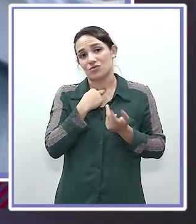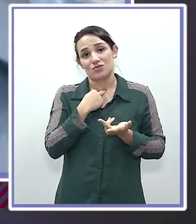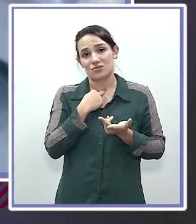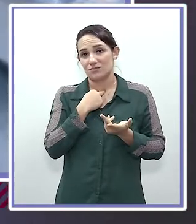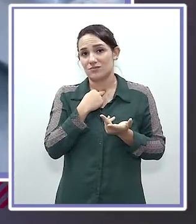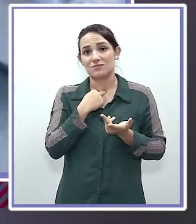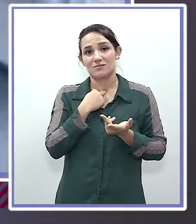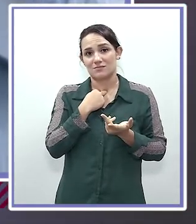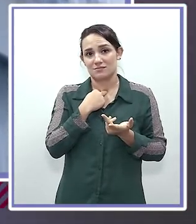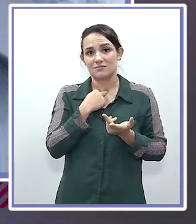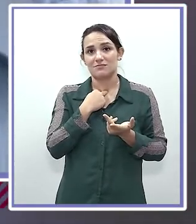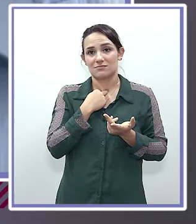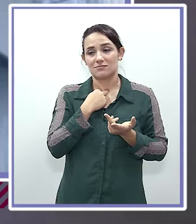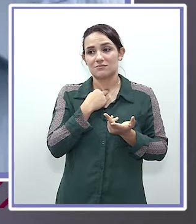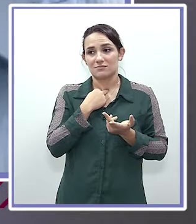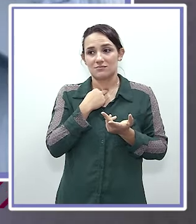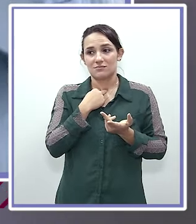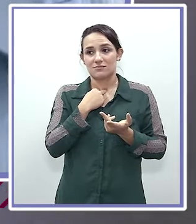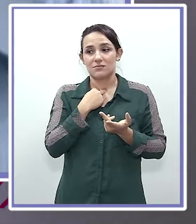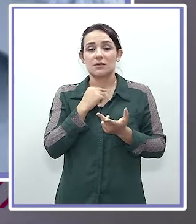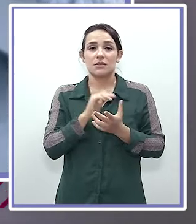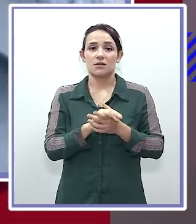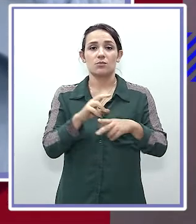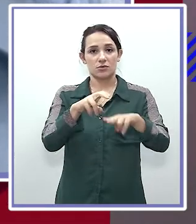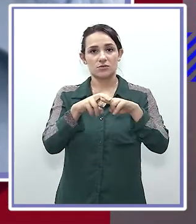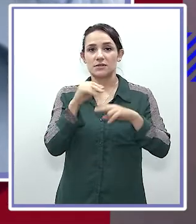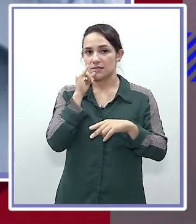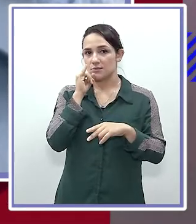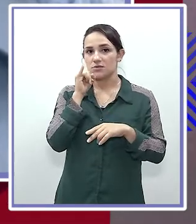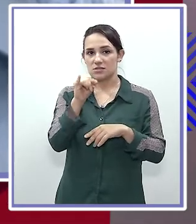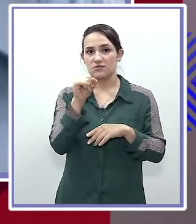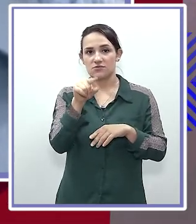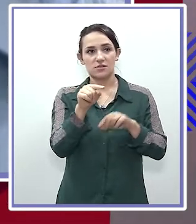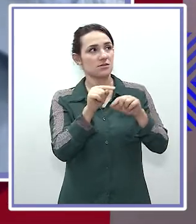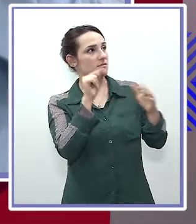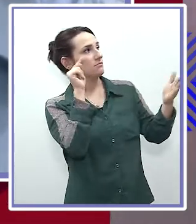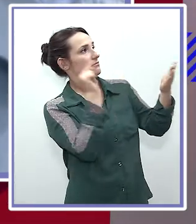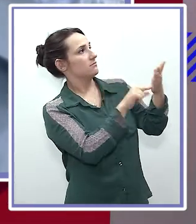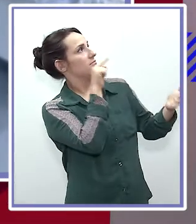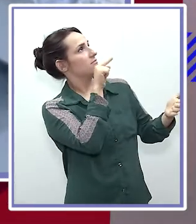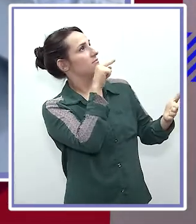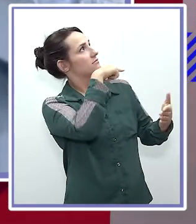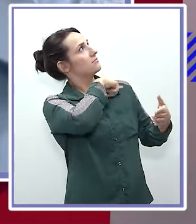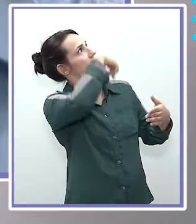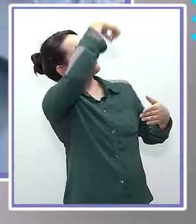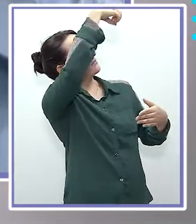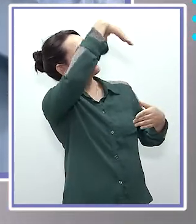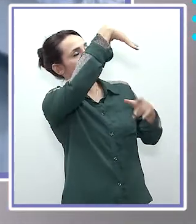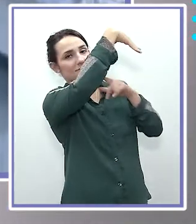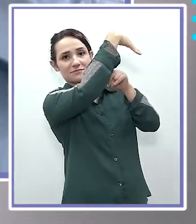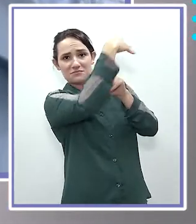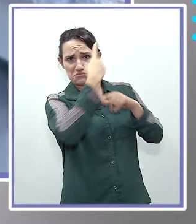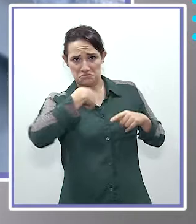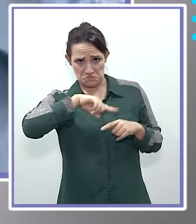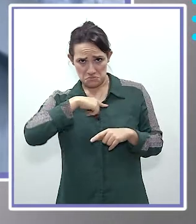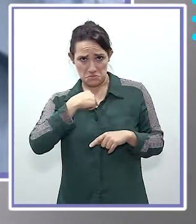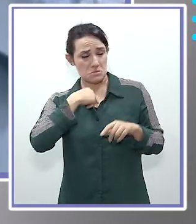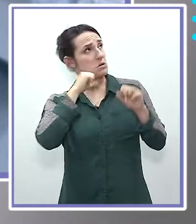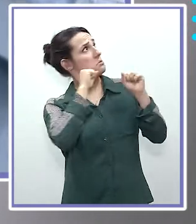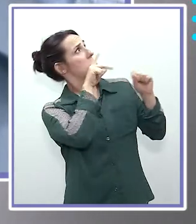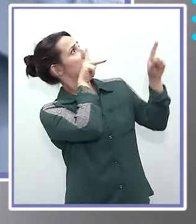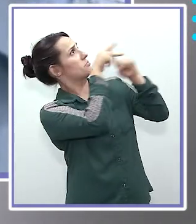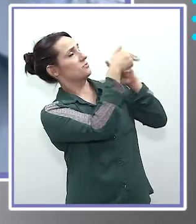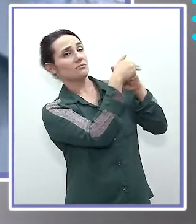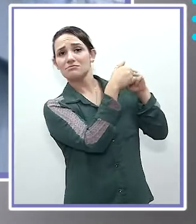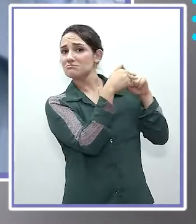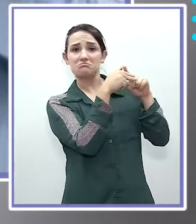consumo, né? Na verdade, a gente só controla se desligar. Então, se você ligar uma lâmpada na sua casa, você vai acender essa lâmpada. Você vai sugar a